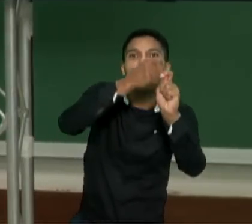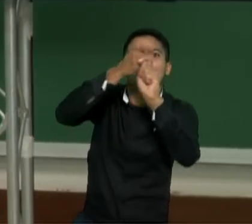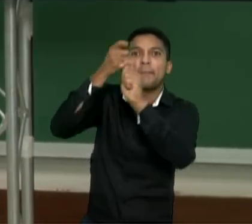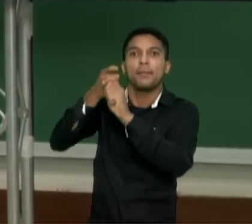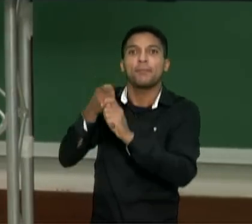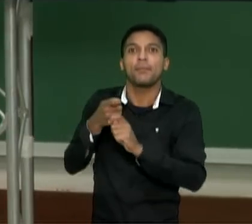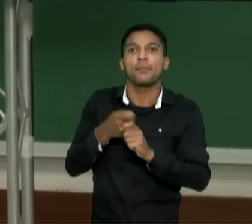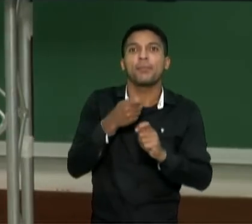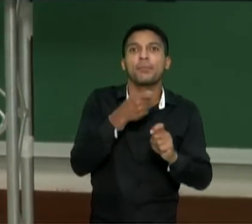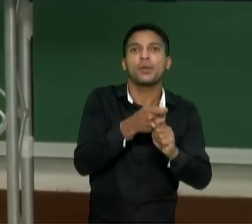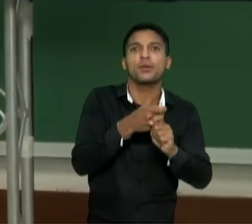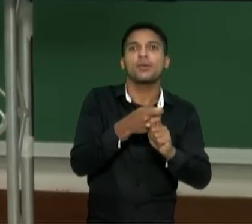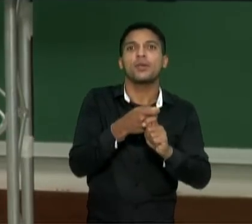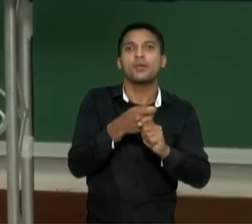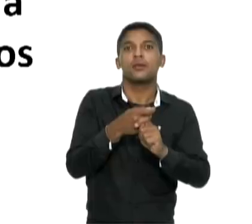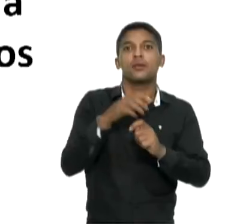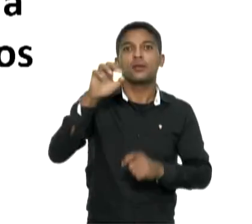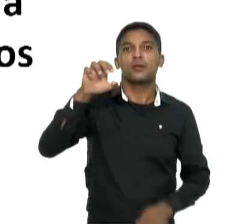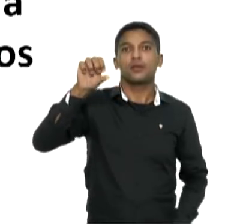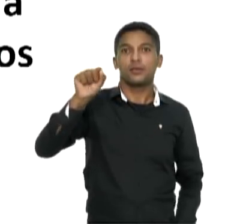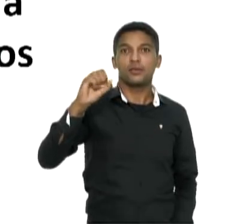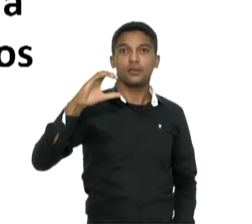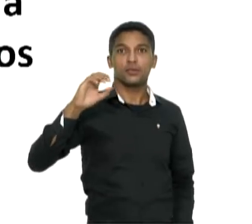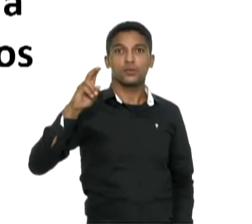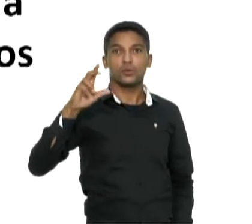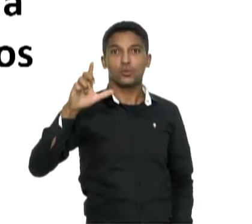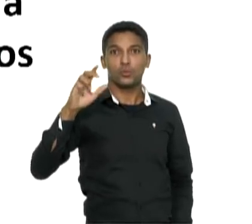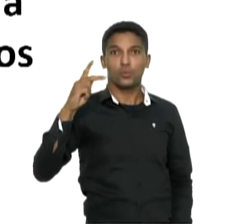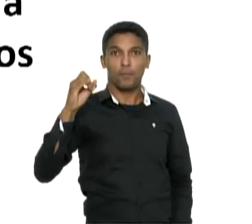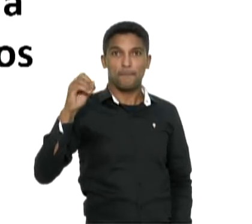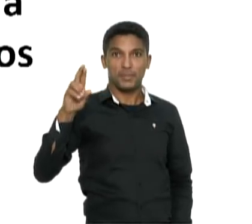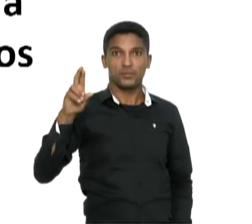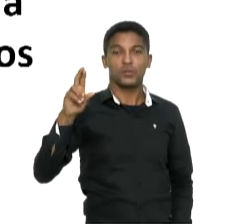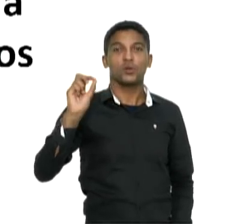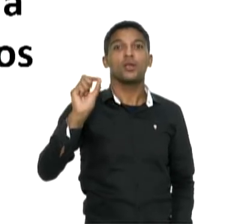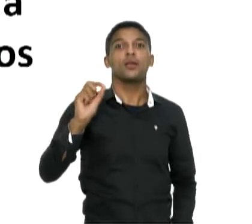eu trouxe uma imagem, vocês podem observar.